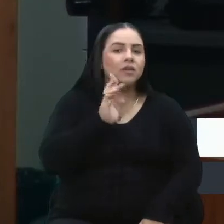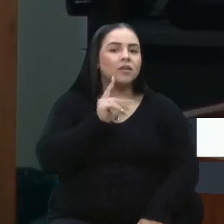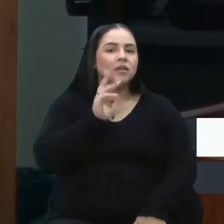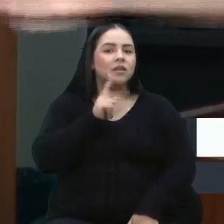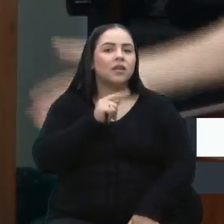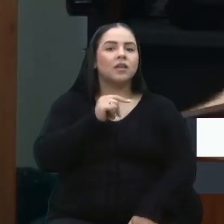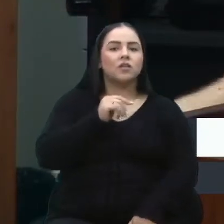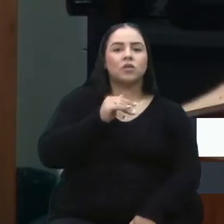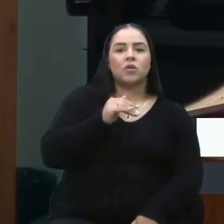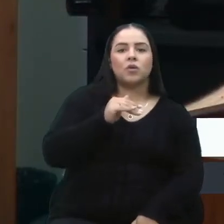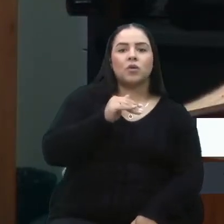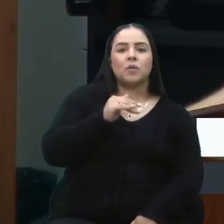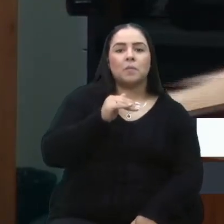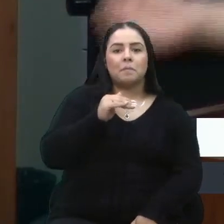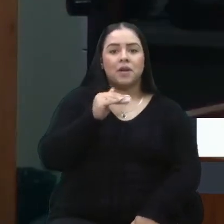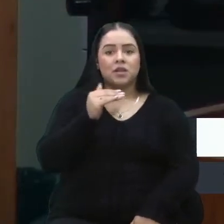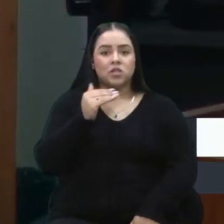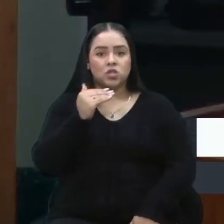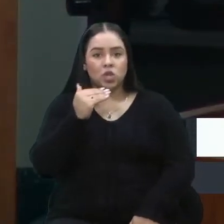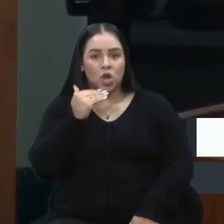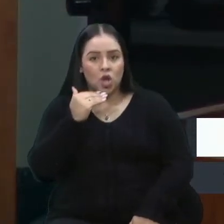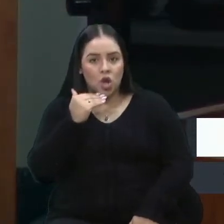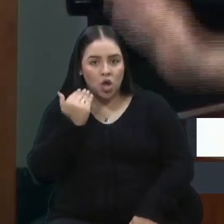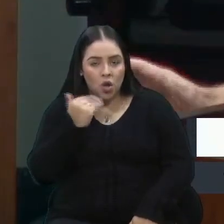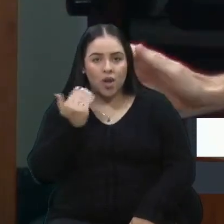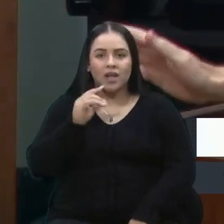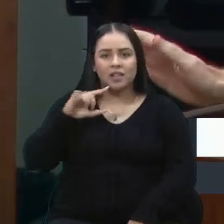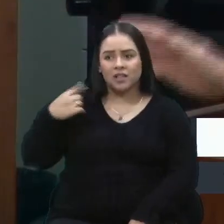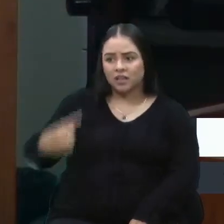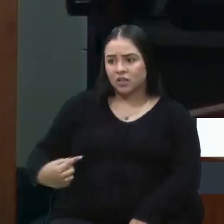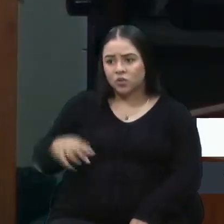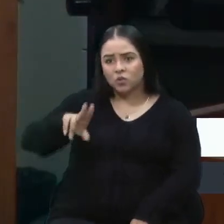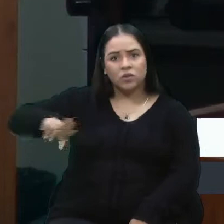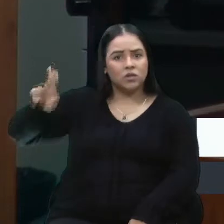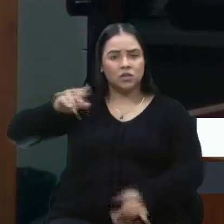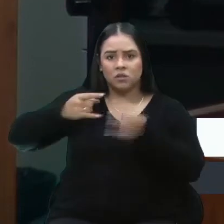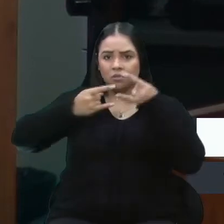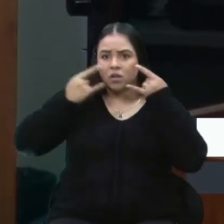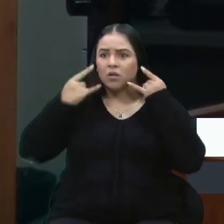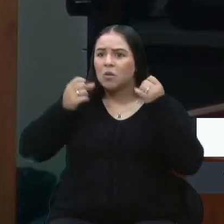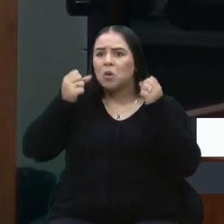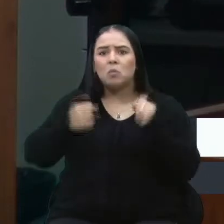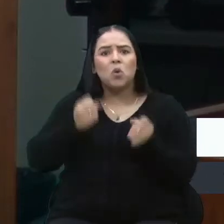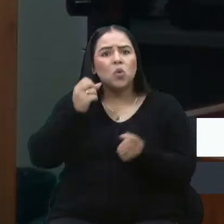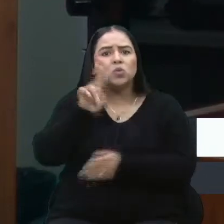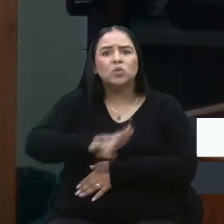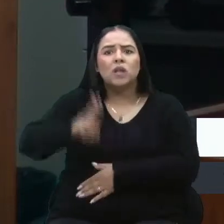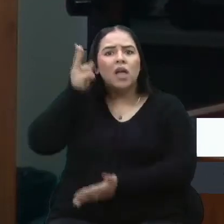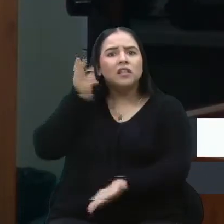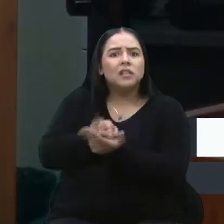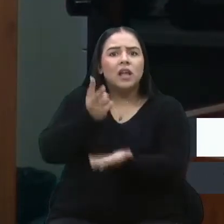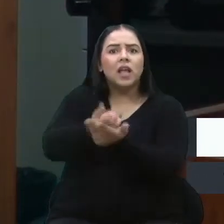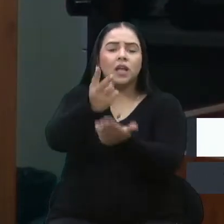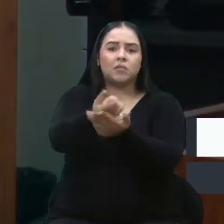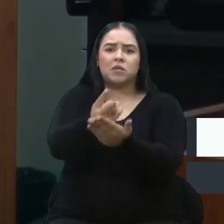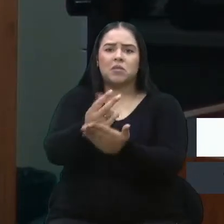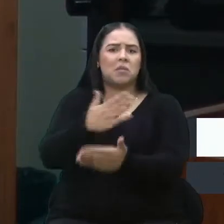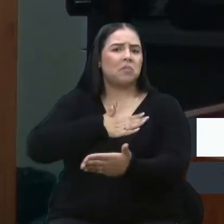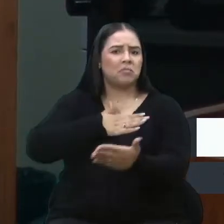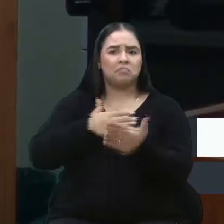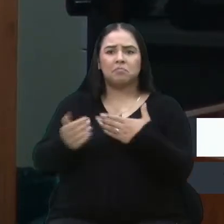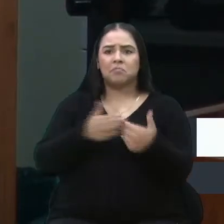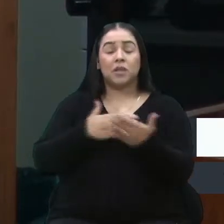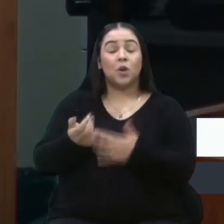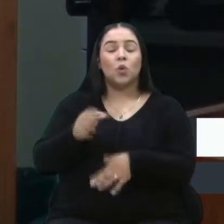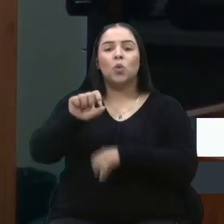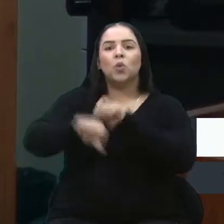só vereadora Denise usando máscara pode usar o resto da vida para mim não me faz diferença o que eu sempre defendi é a